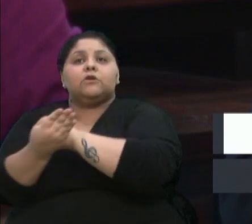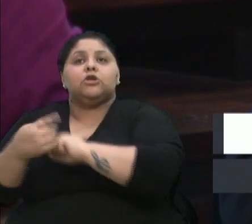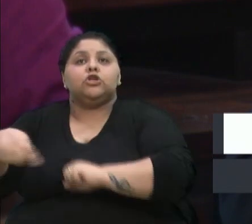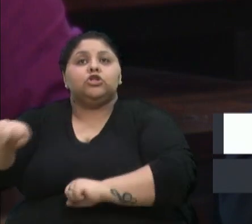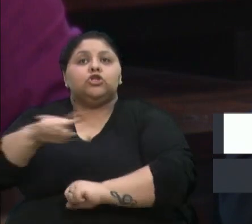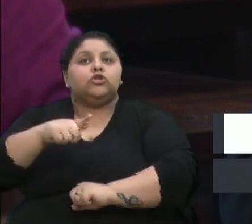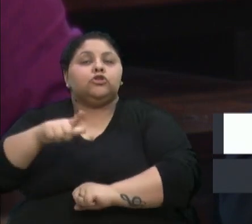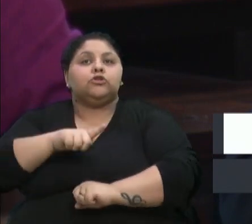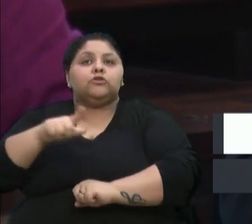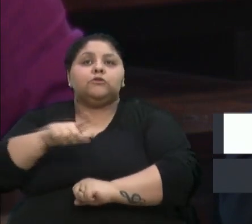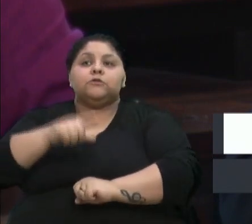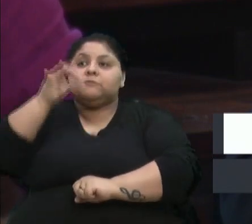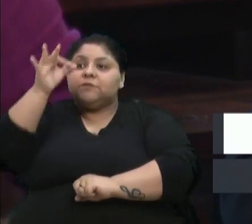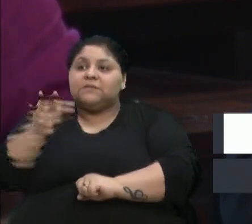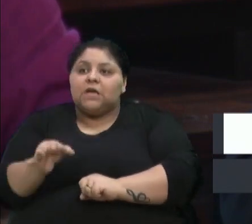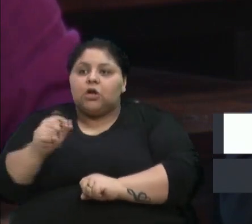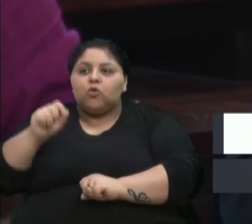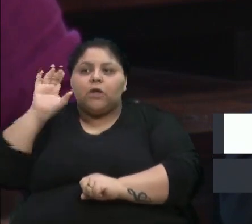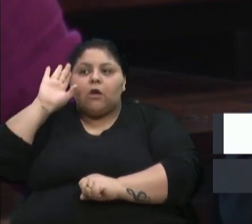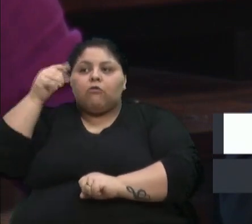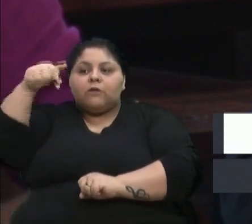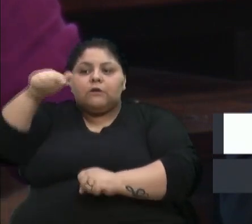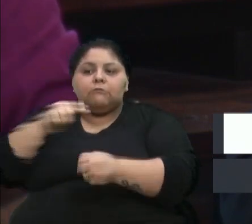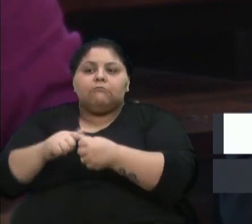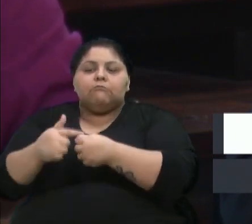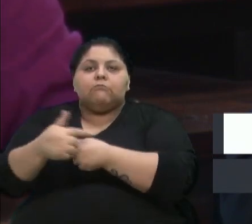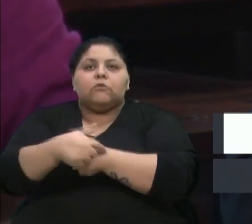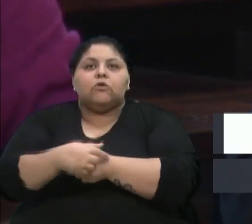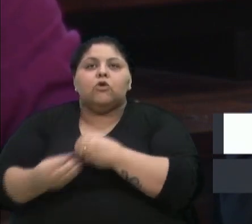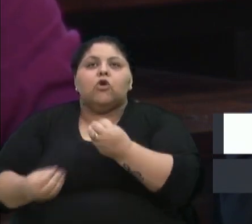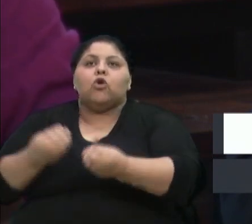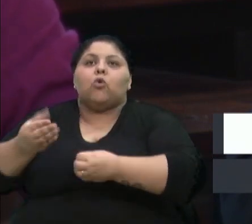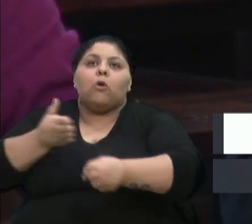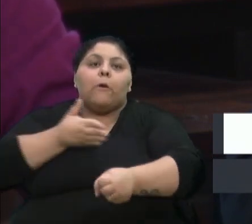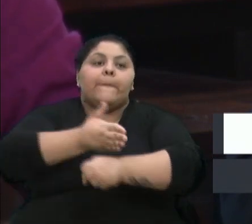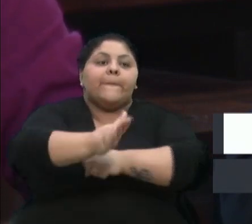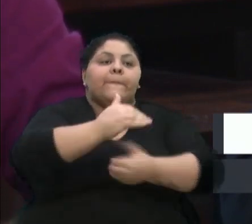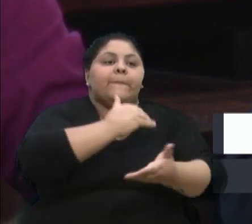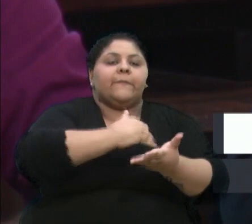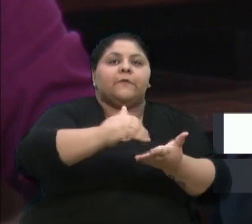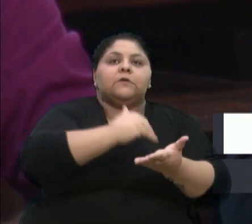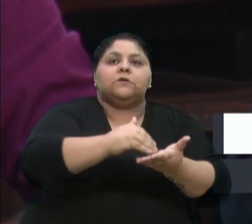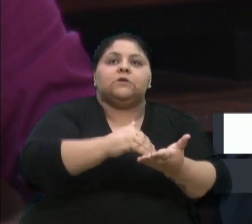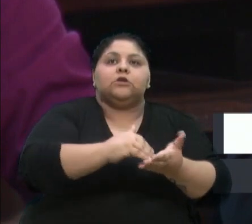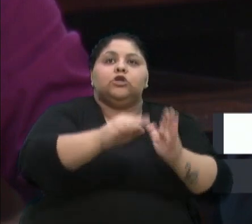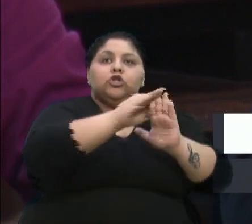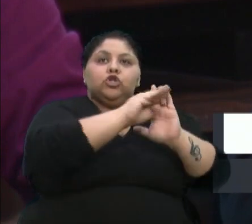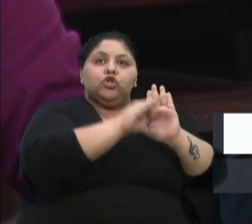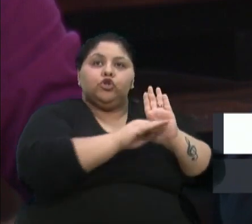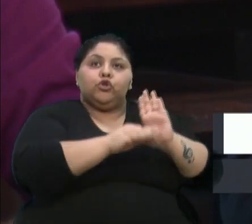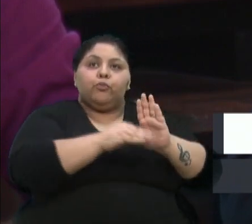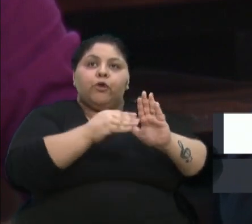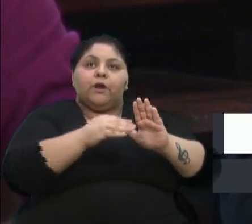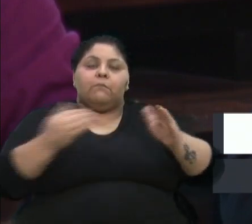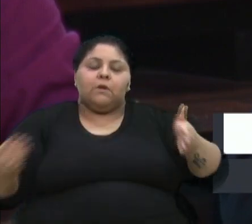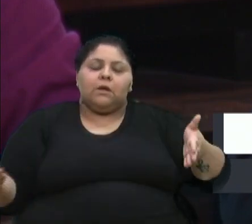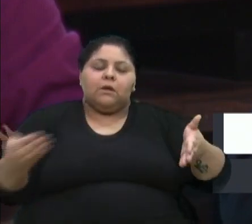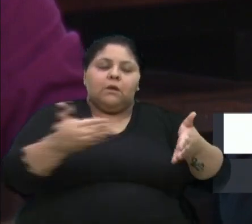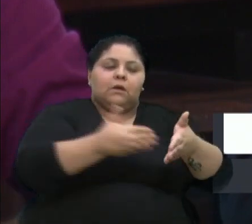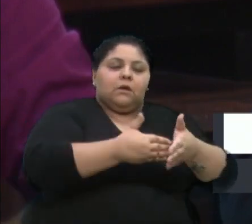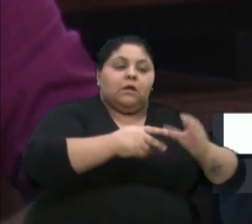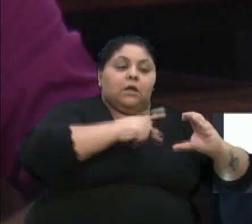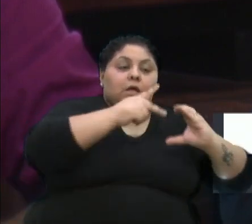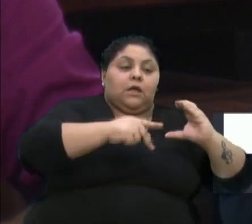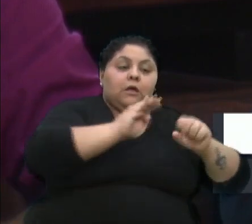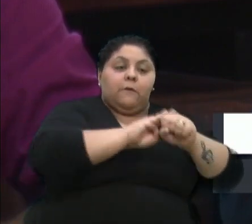um diagnóstico de tudo que já acontece na cidade. Qual foi a participação dos secretários na Câmara vai aos bairros? Se possível, uma parte, então,